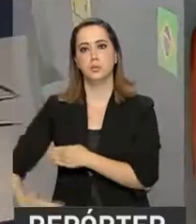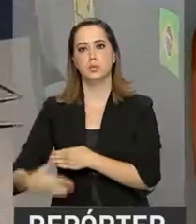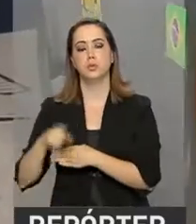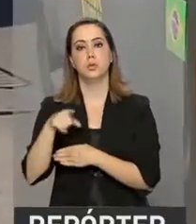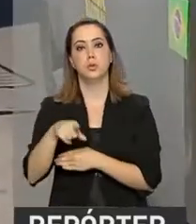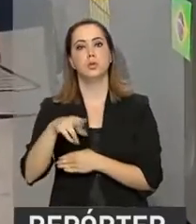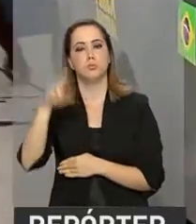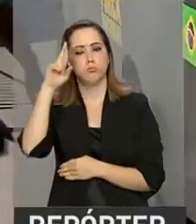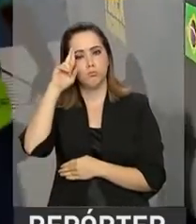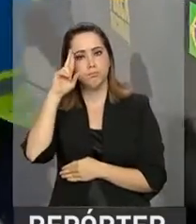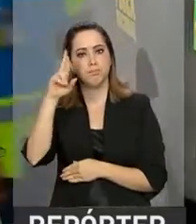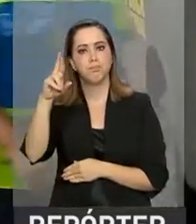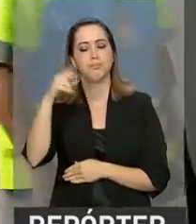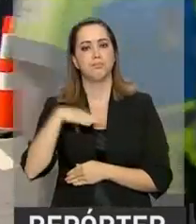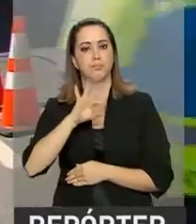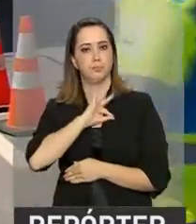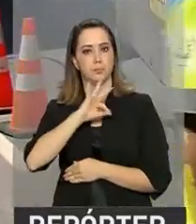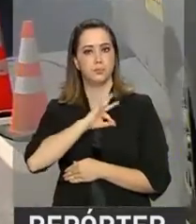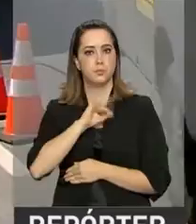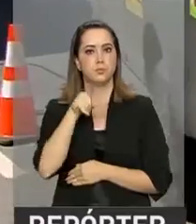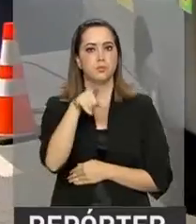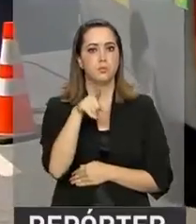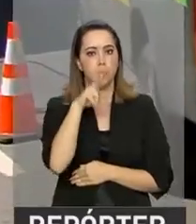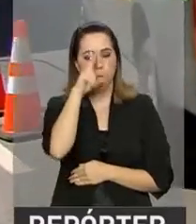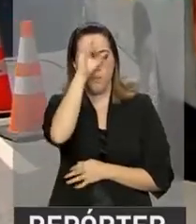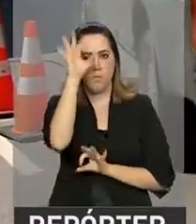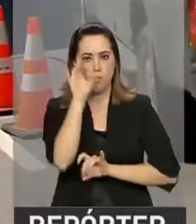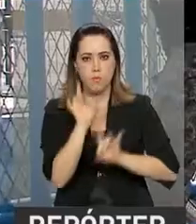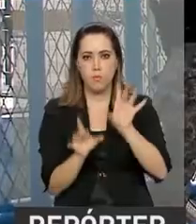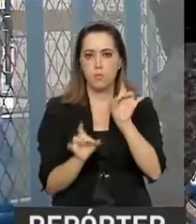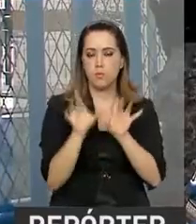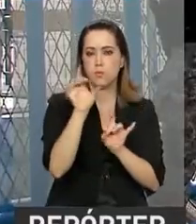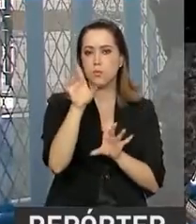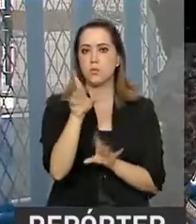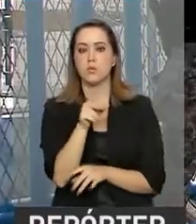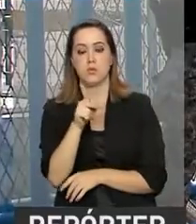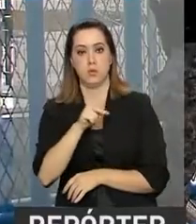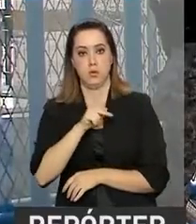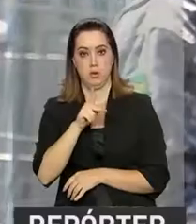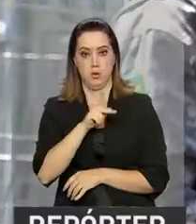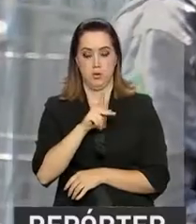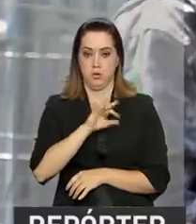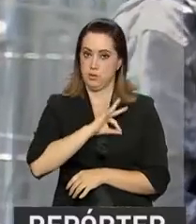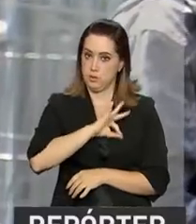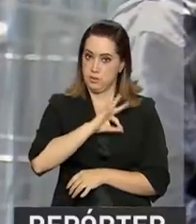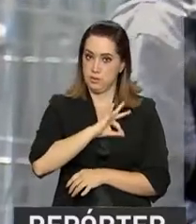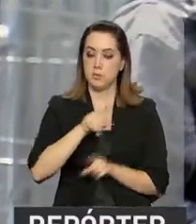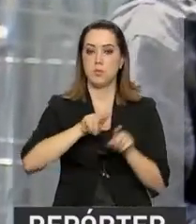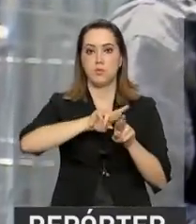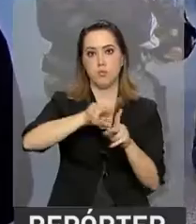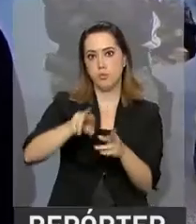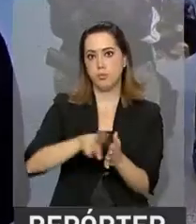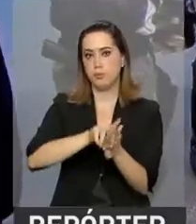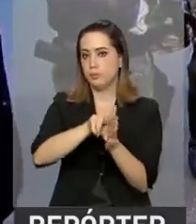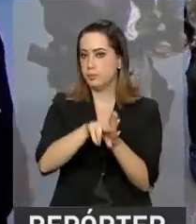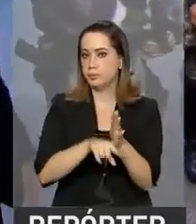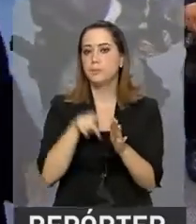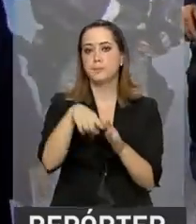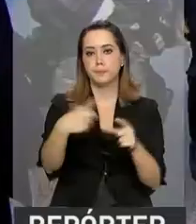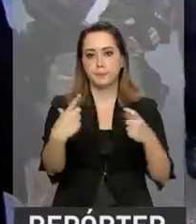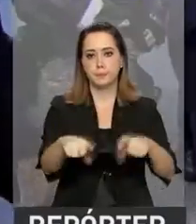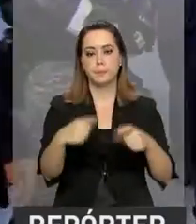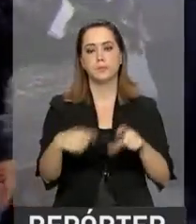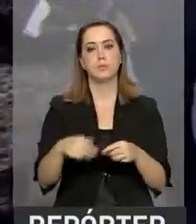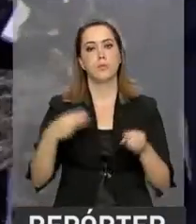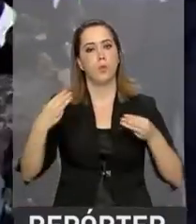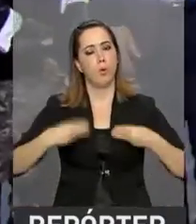força nacional forças especiais da polícia militar polícia federal exército também estão no local o ministro da justiça